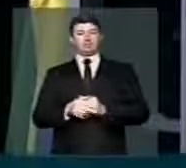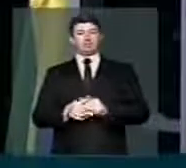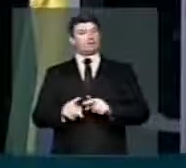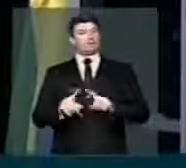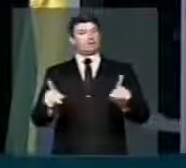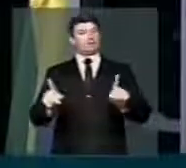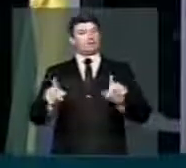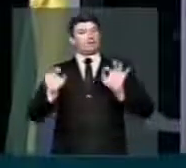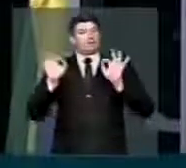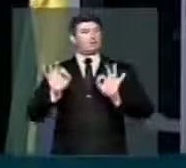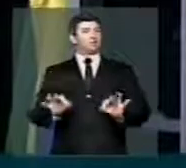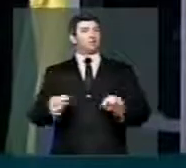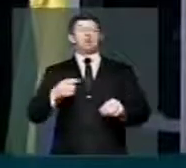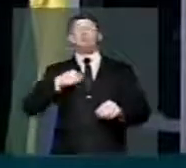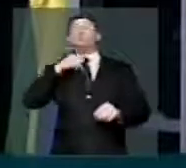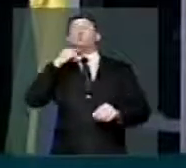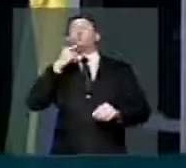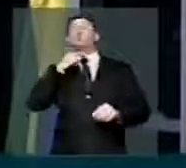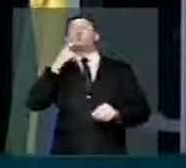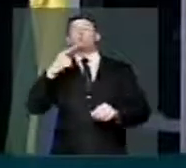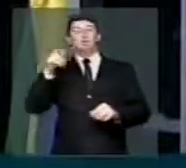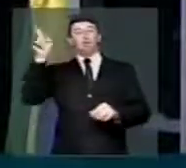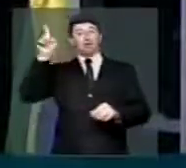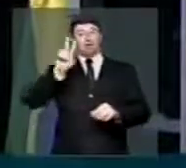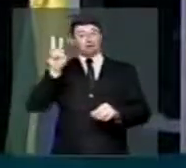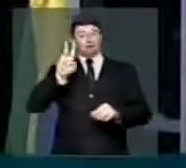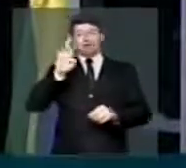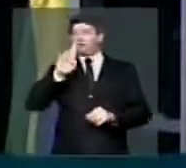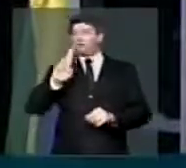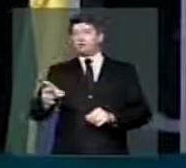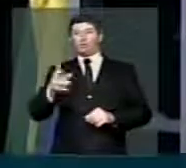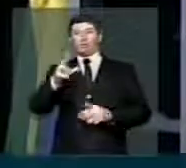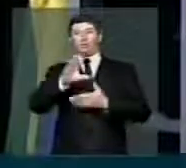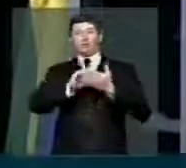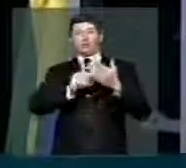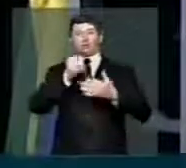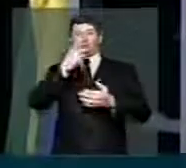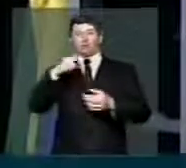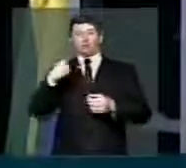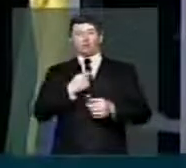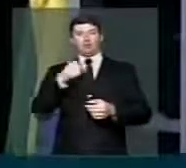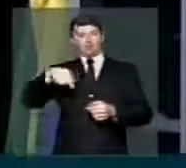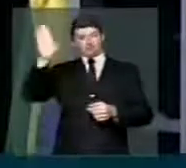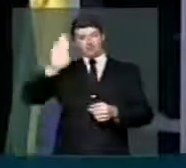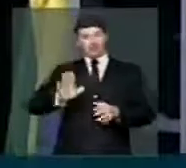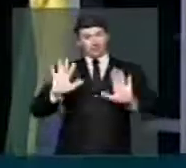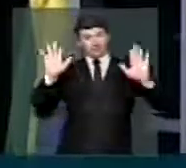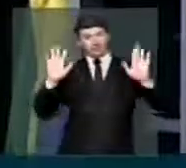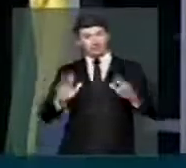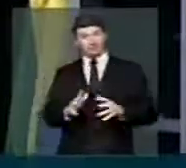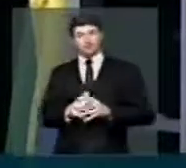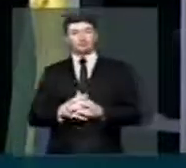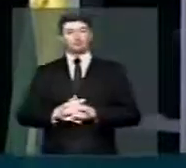com certeza, eu não tenho dúvida que a Venezuela não é exemplo que nós queremos ter para o nosso